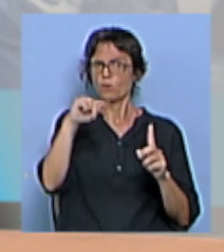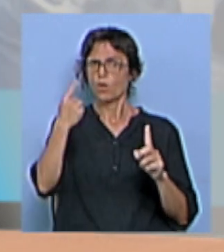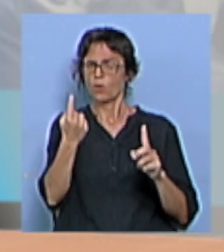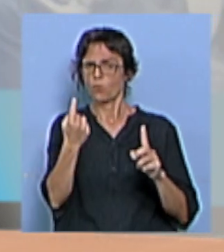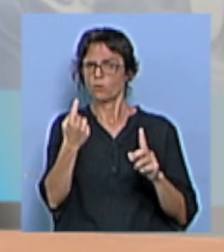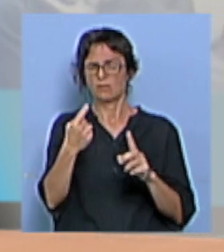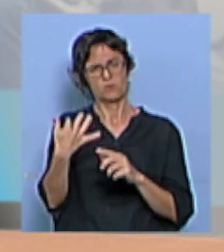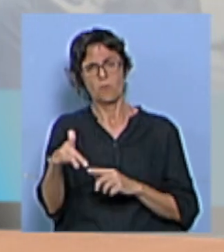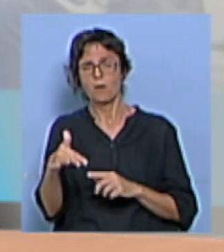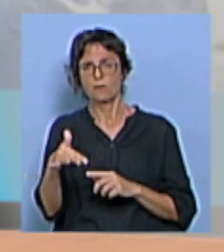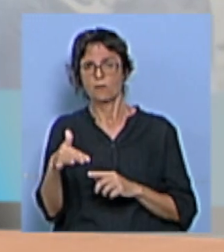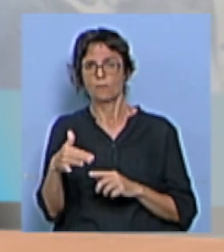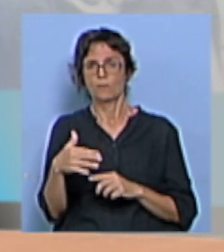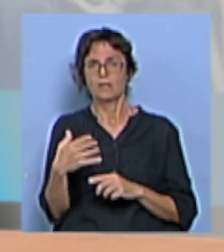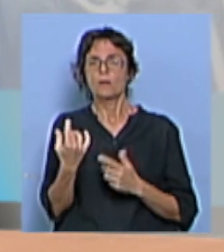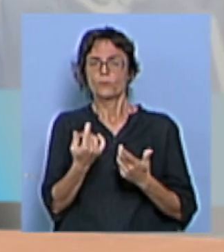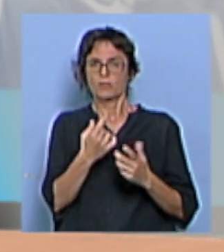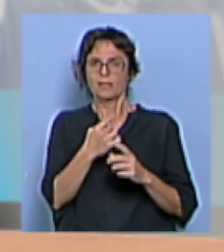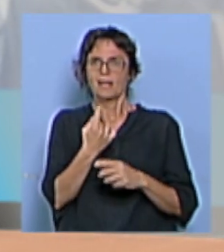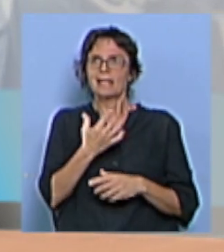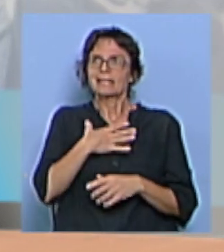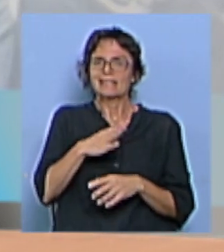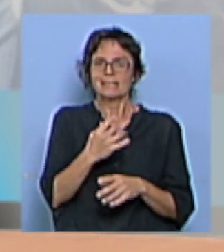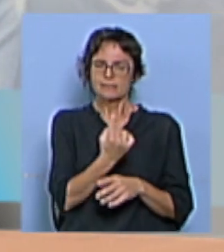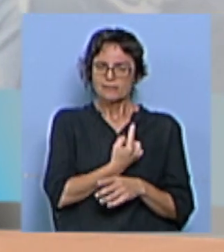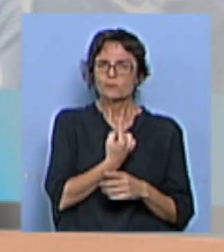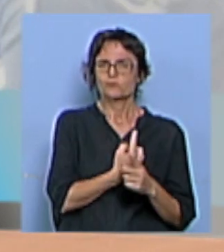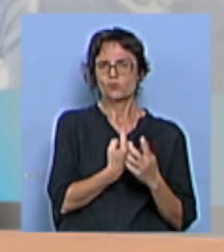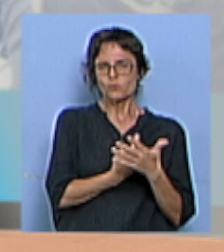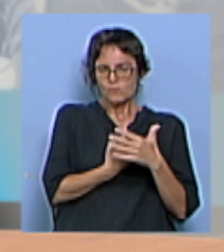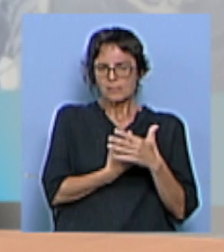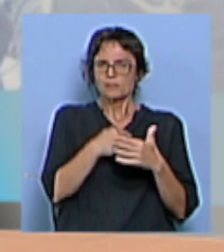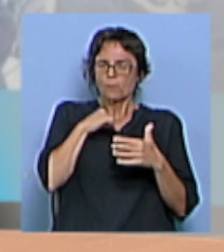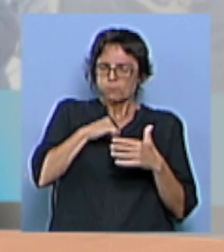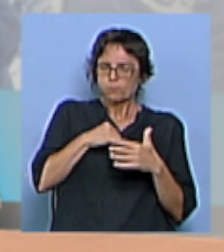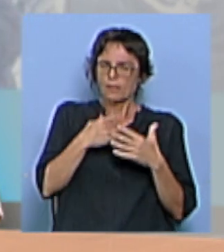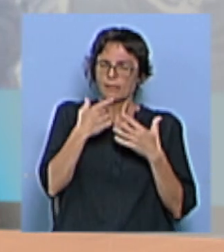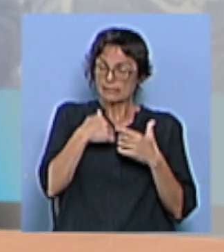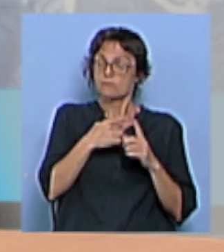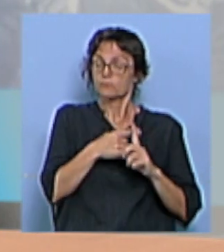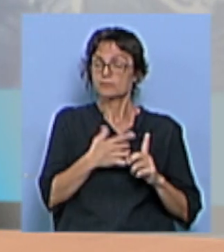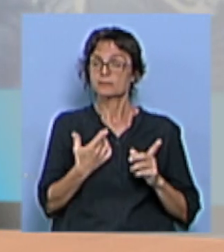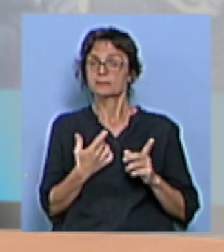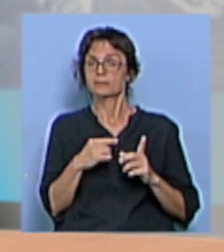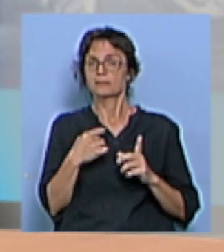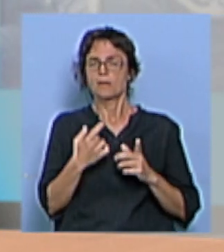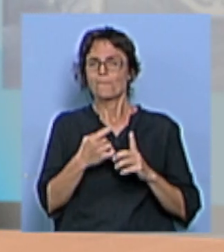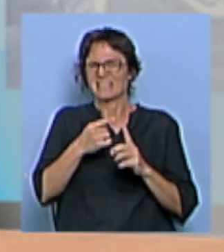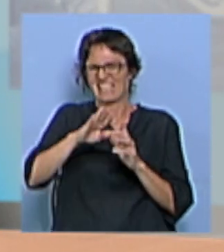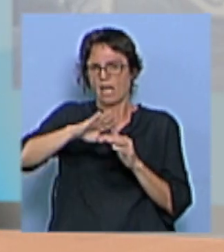uma solidão habitada e intimamente sonora. Mas isso é outro problema. Por outro